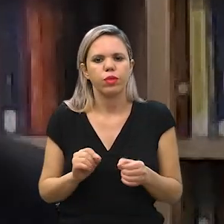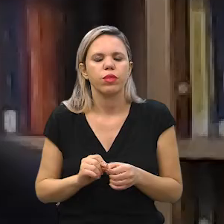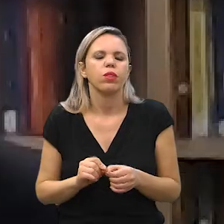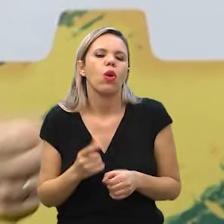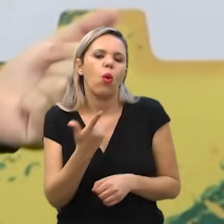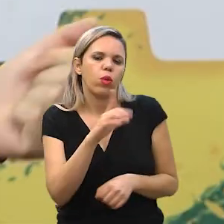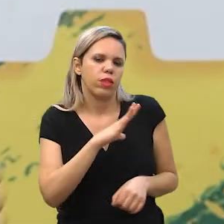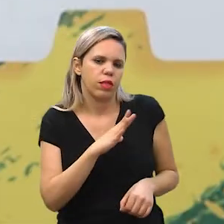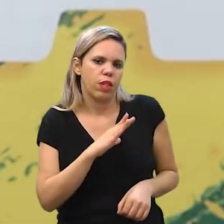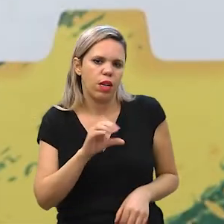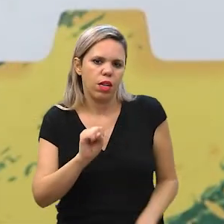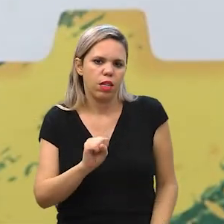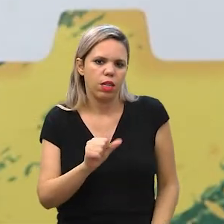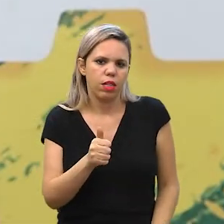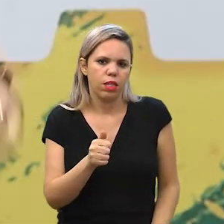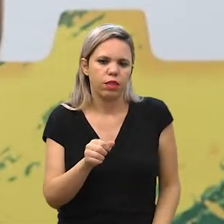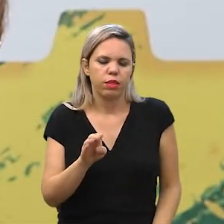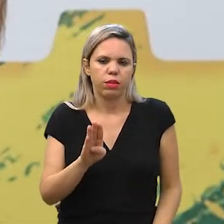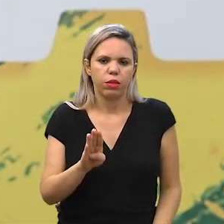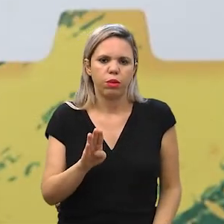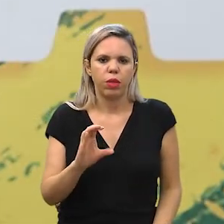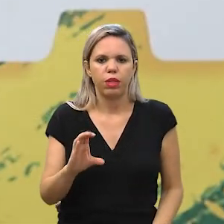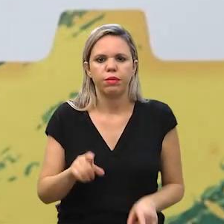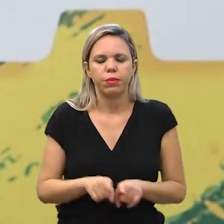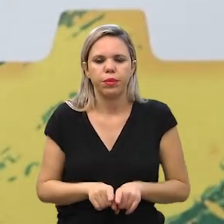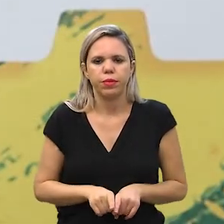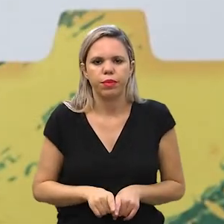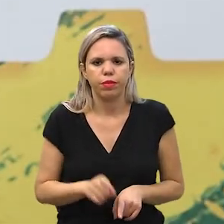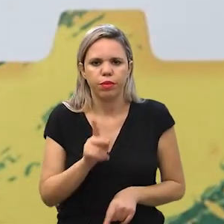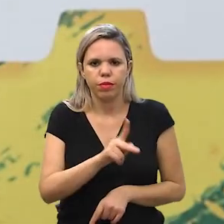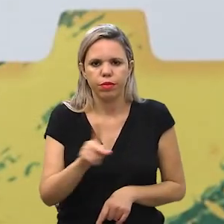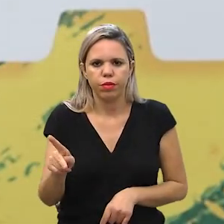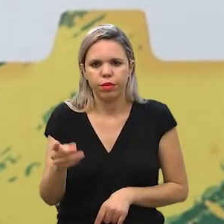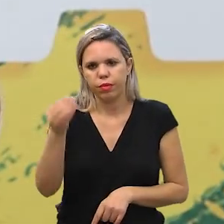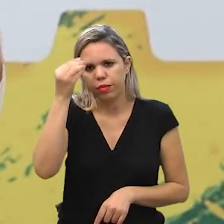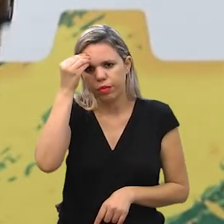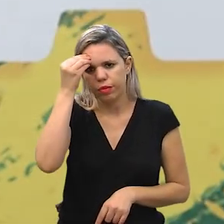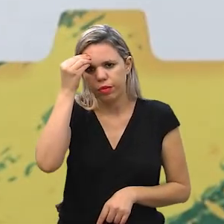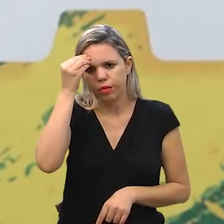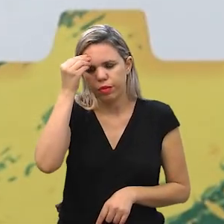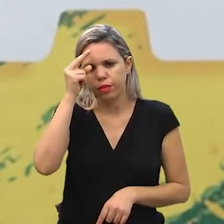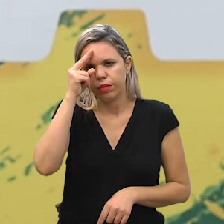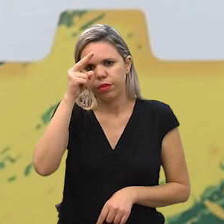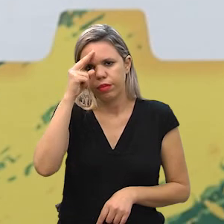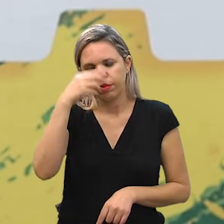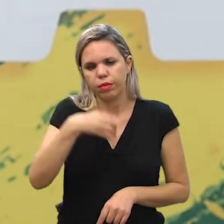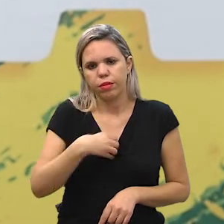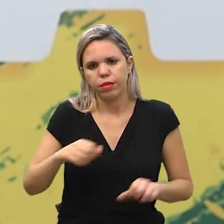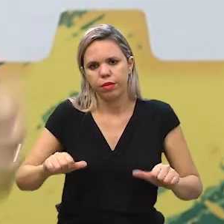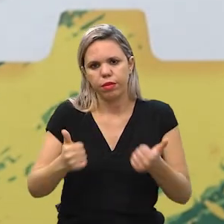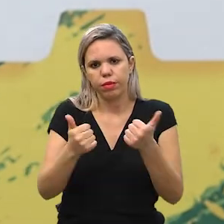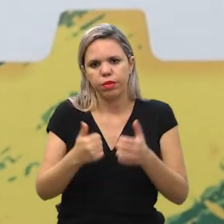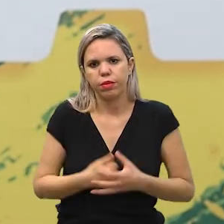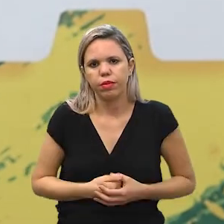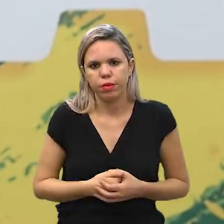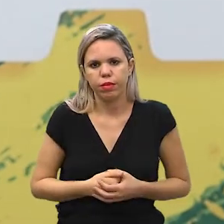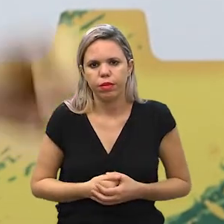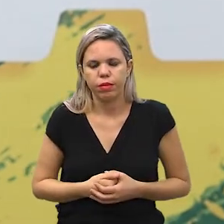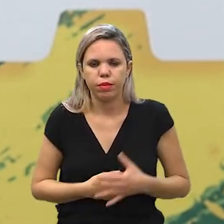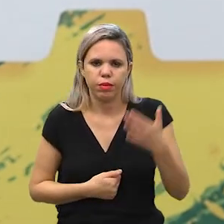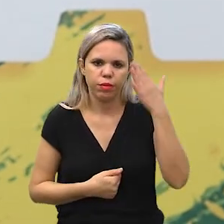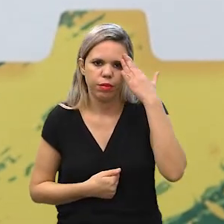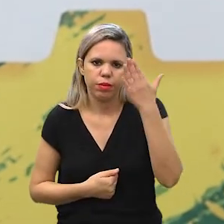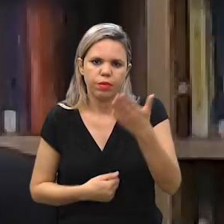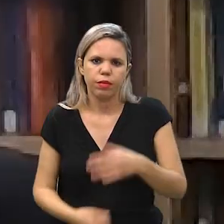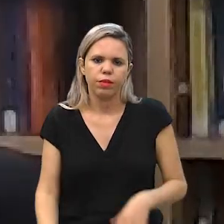Bernardo do Campo. Então você não vai conhecer, mas são professores que marcaram todos aí de maneira muito positiva. Valeu,